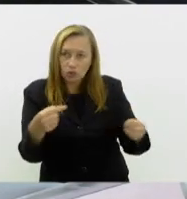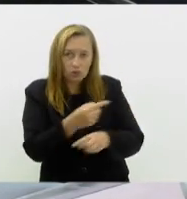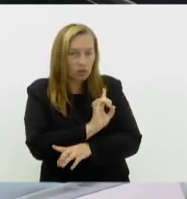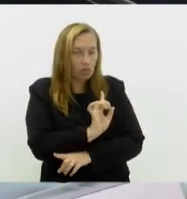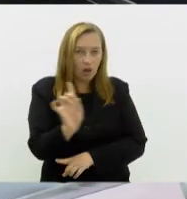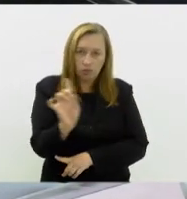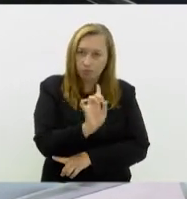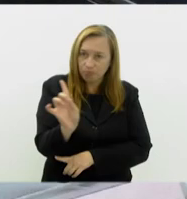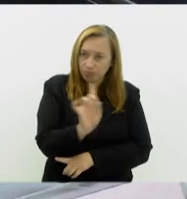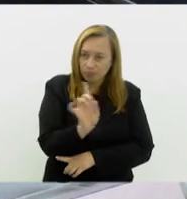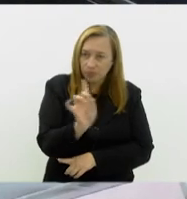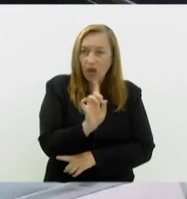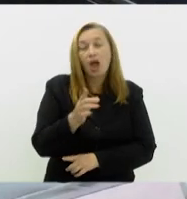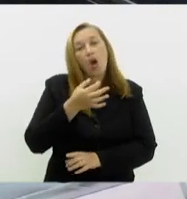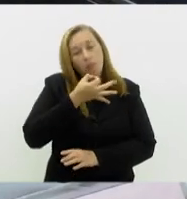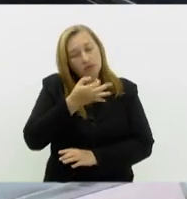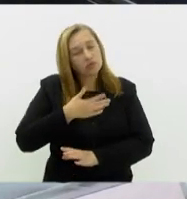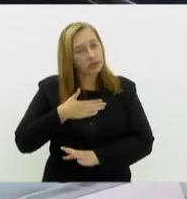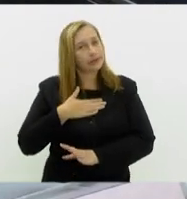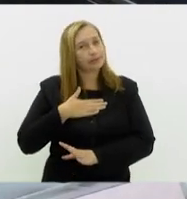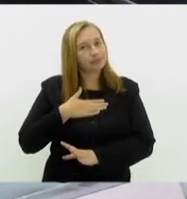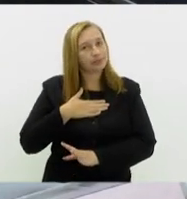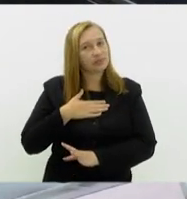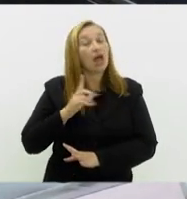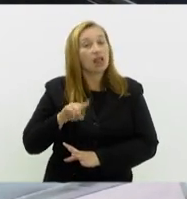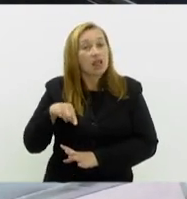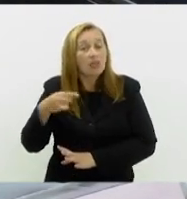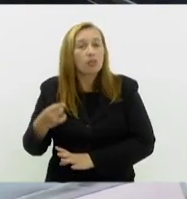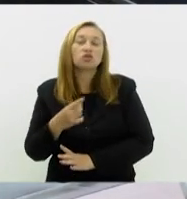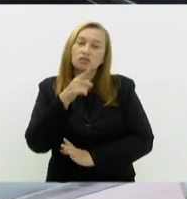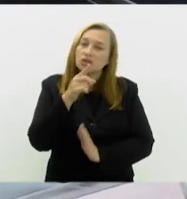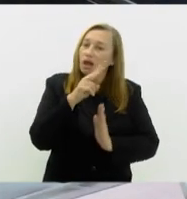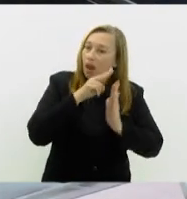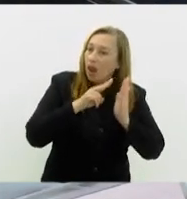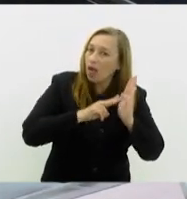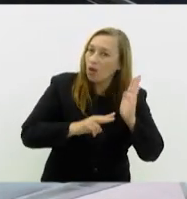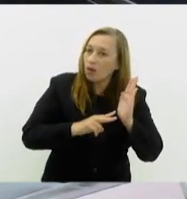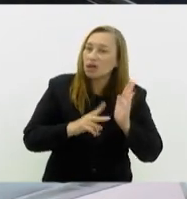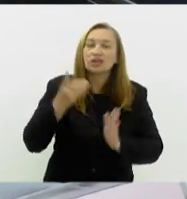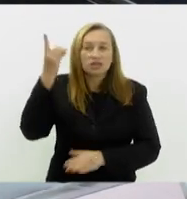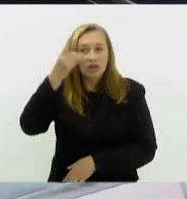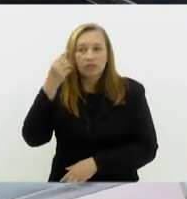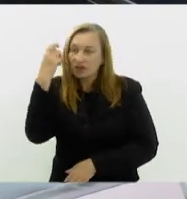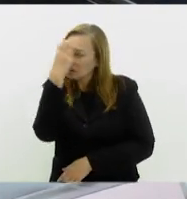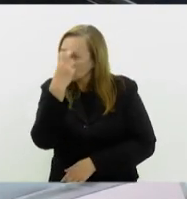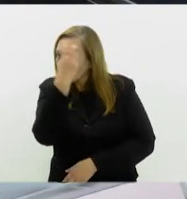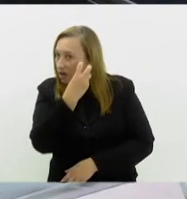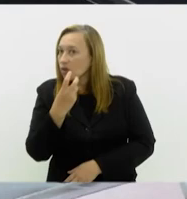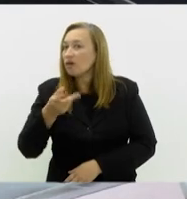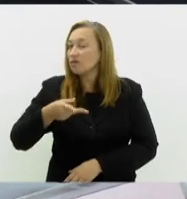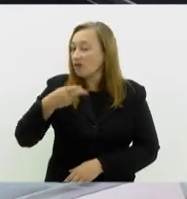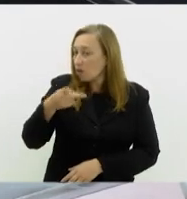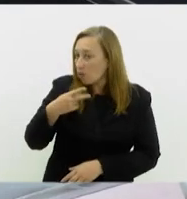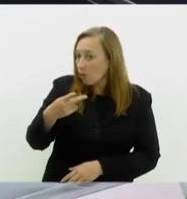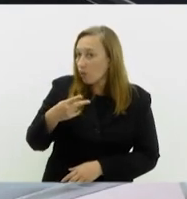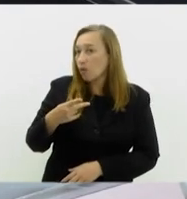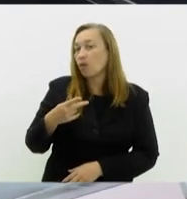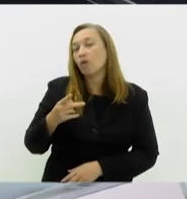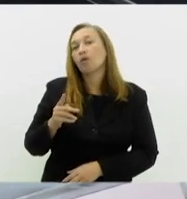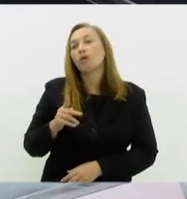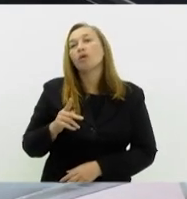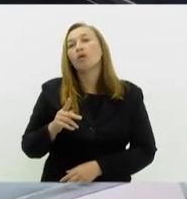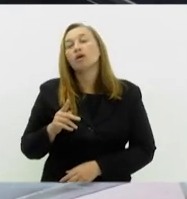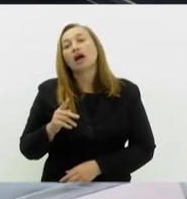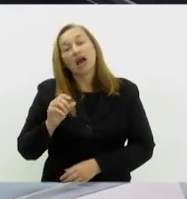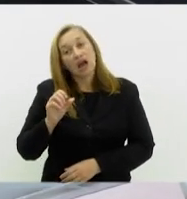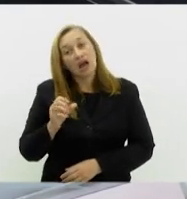eh Na minha opinião eh depois que você leu a deputada Verônica expressou favorável ao que você